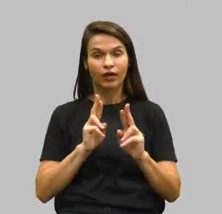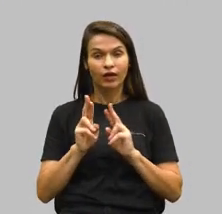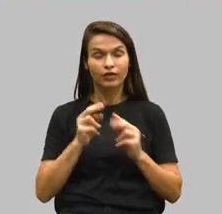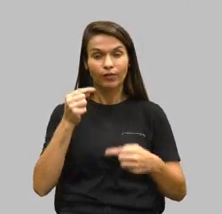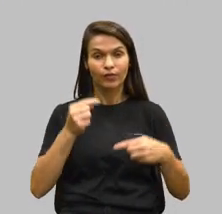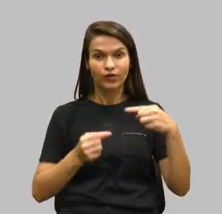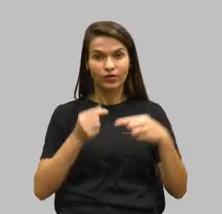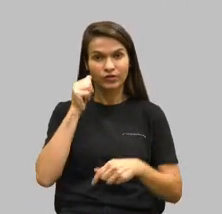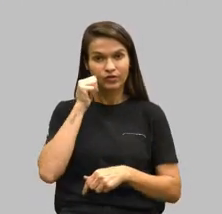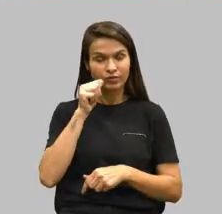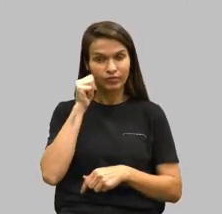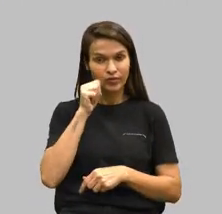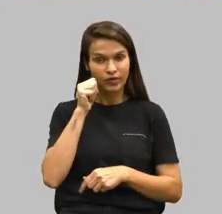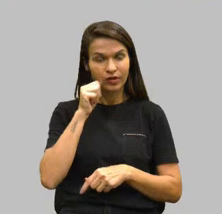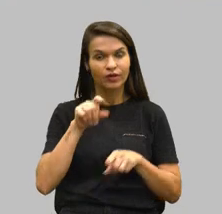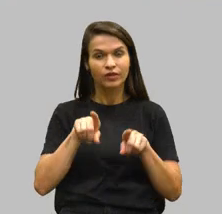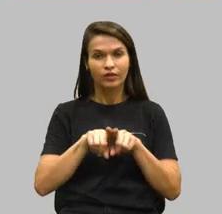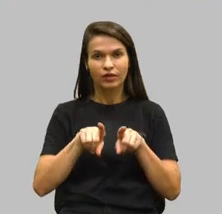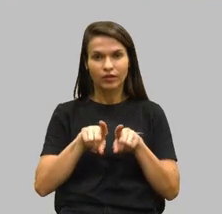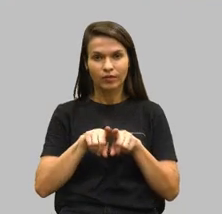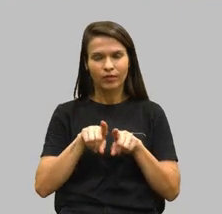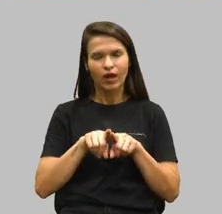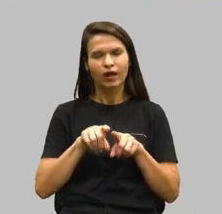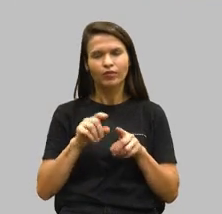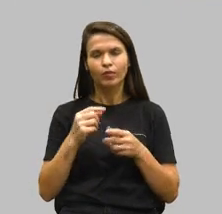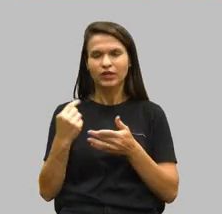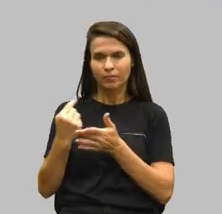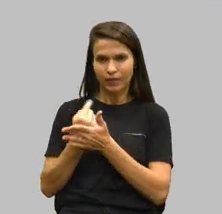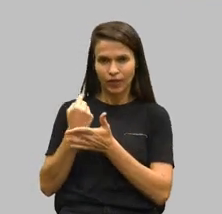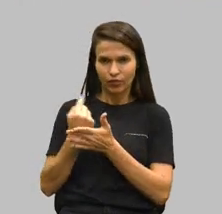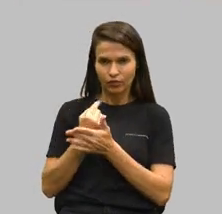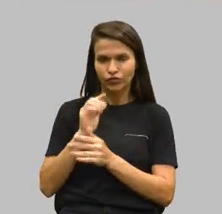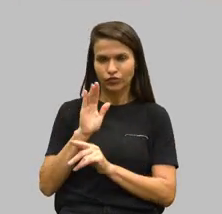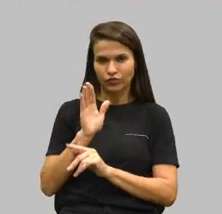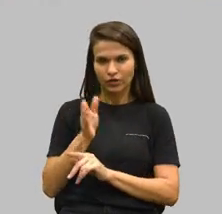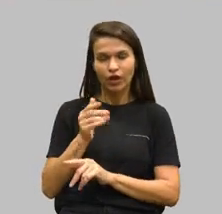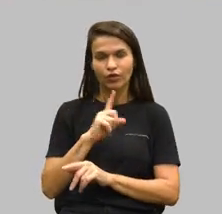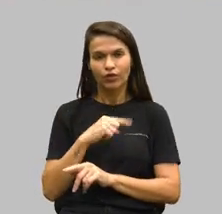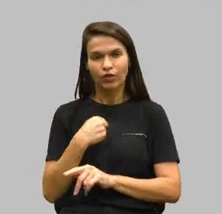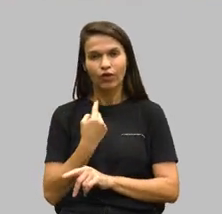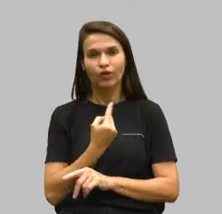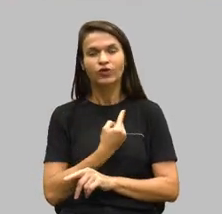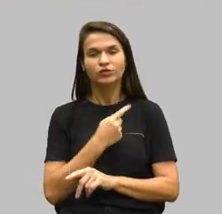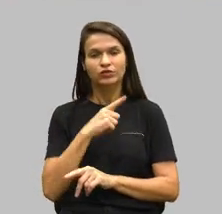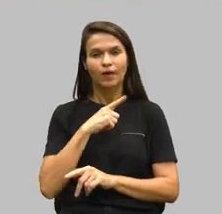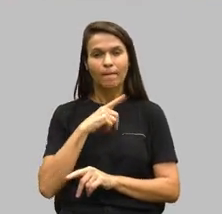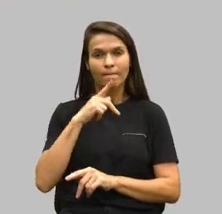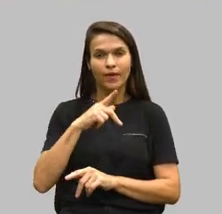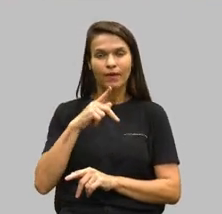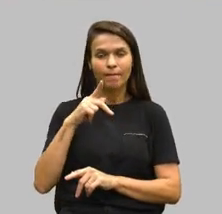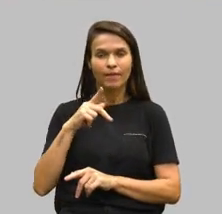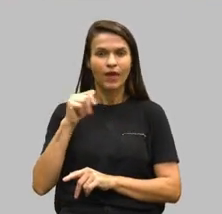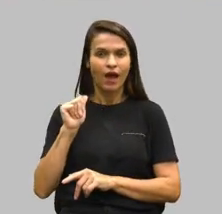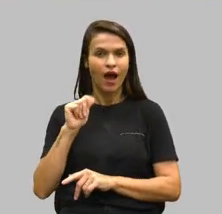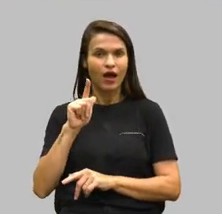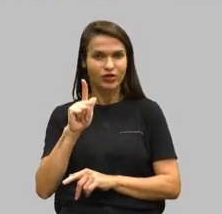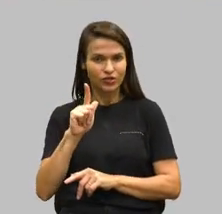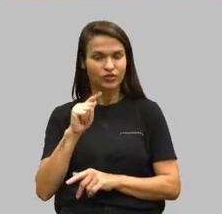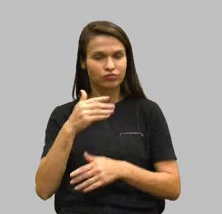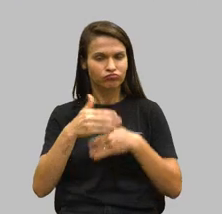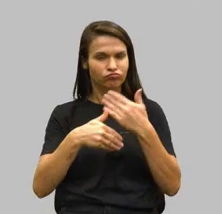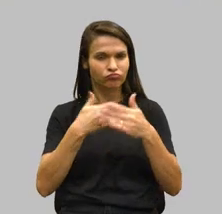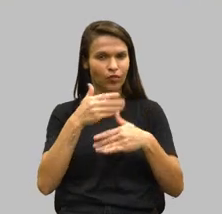mulher passando também por um dos seus questionamentos eh nós estamos com o nosso ppag em construção para